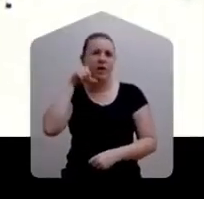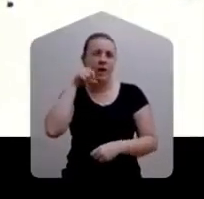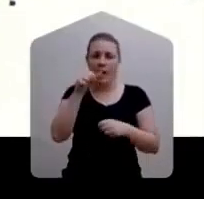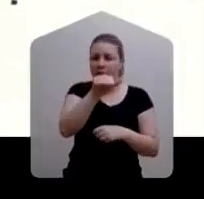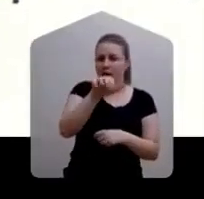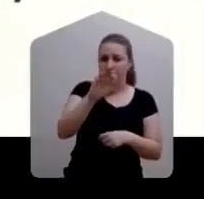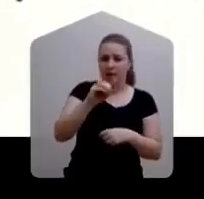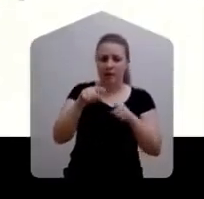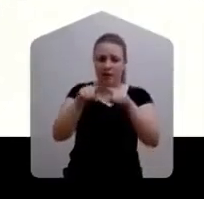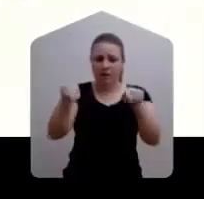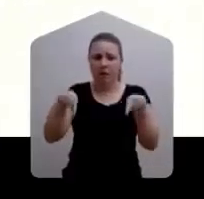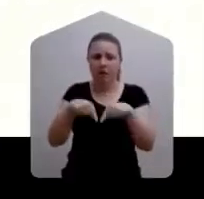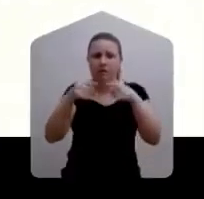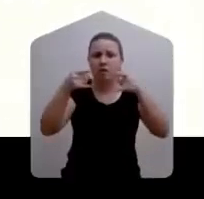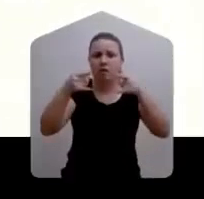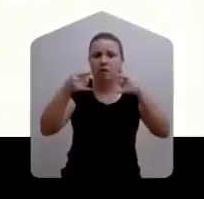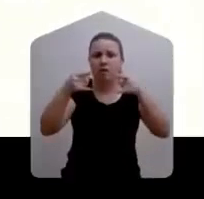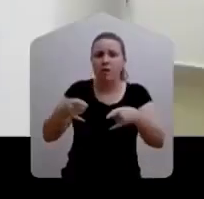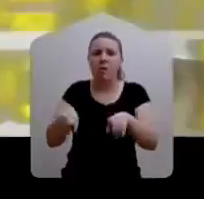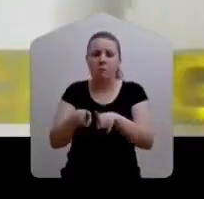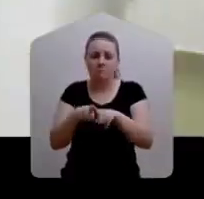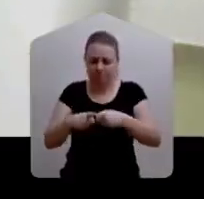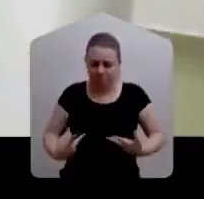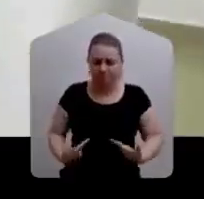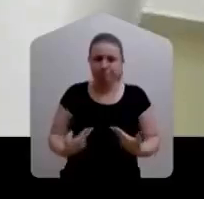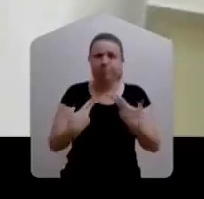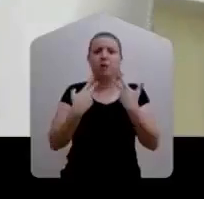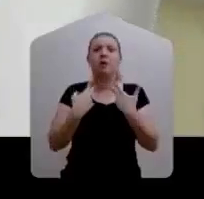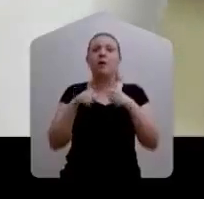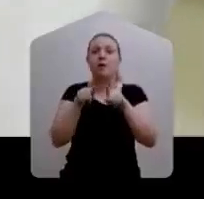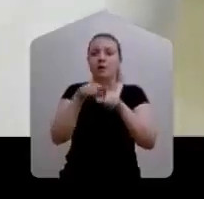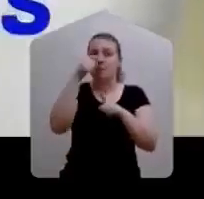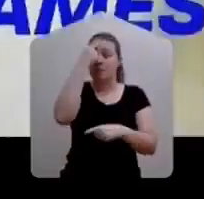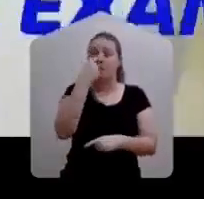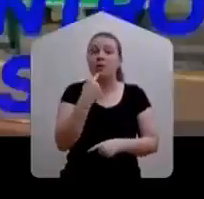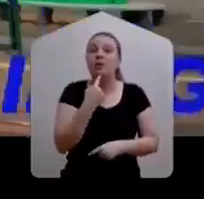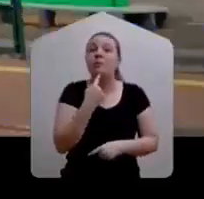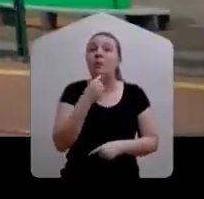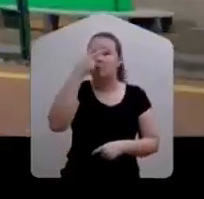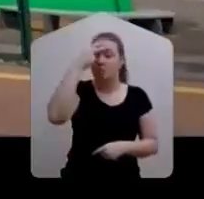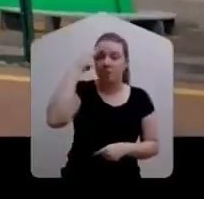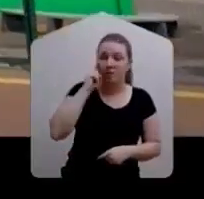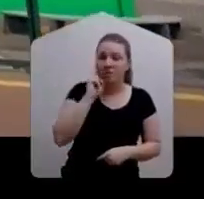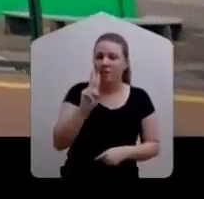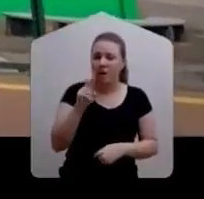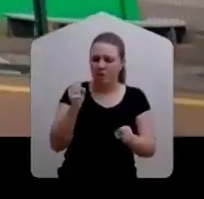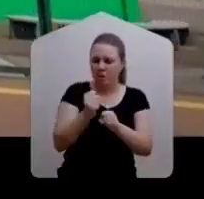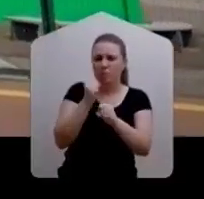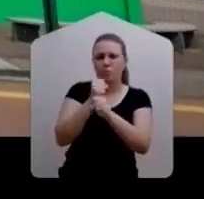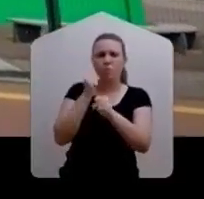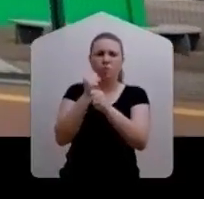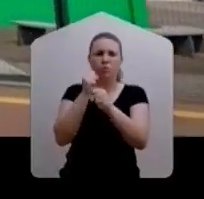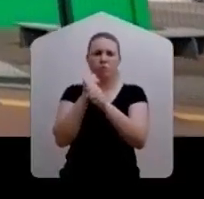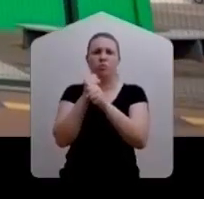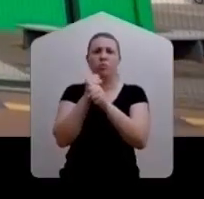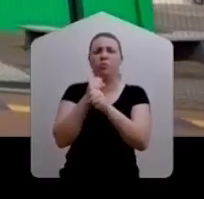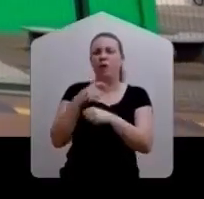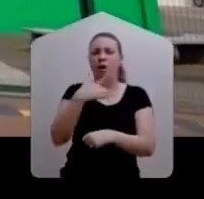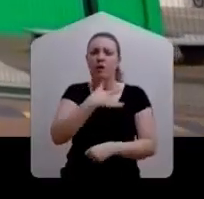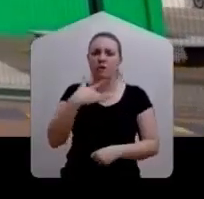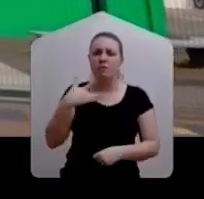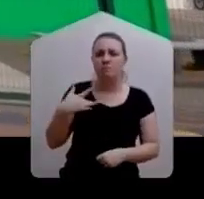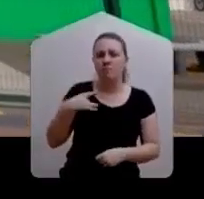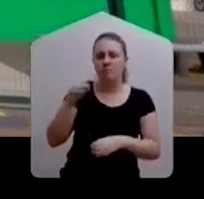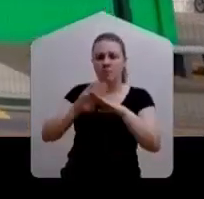um moderno centro cirúrgico e um avançado centro de exames de imagens. Vander também construiu a unidade de saúde